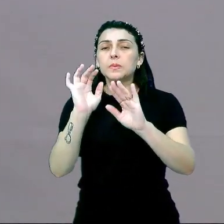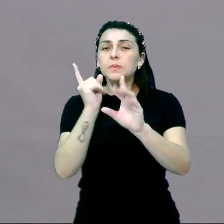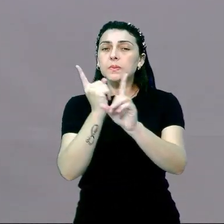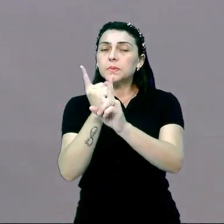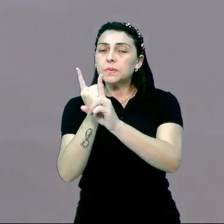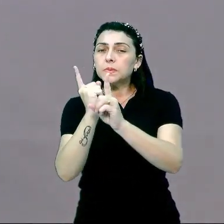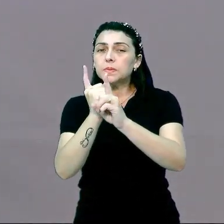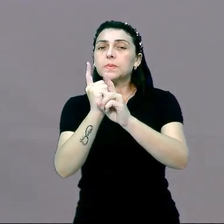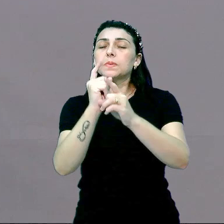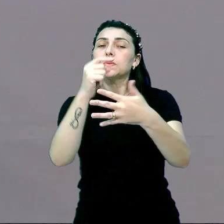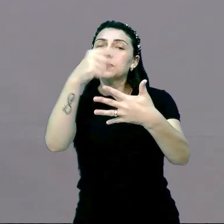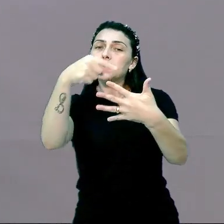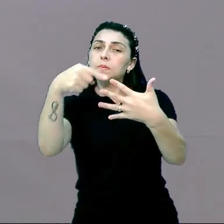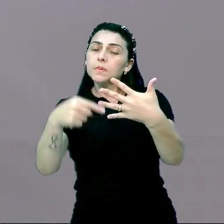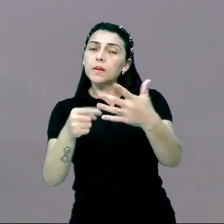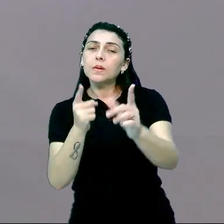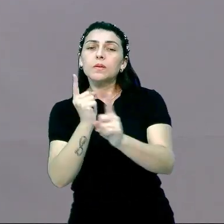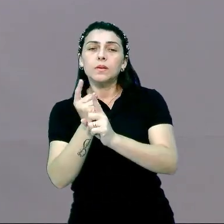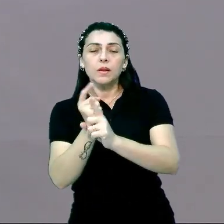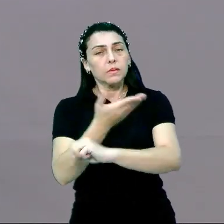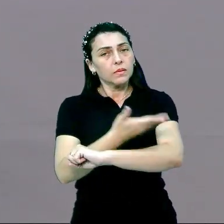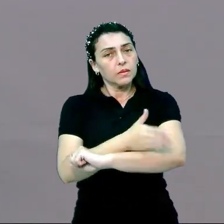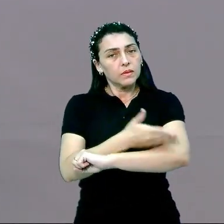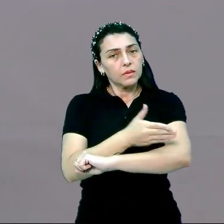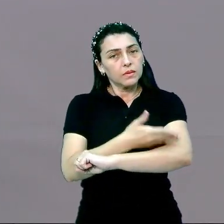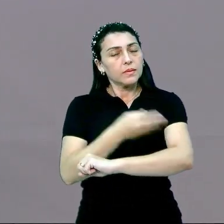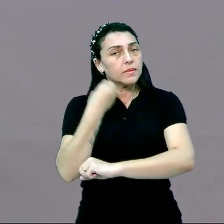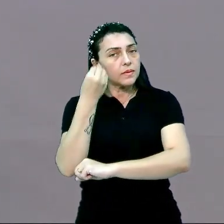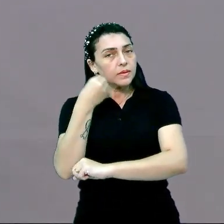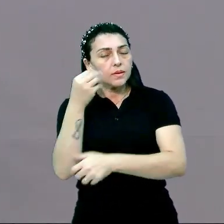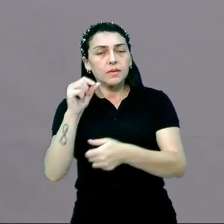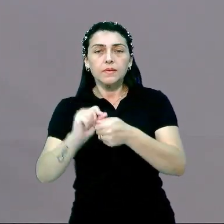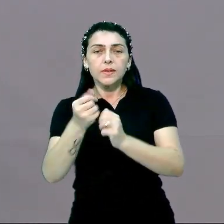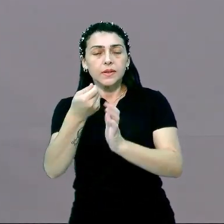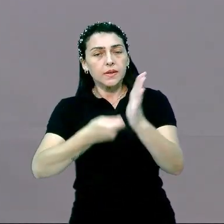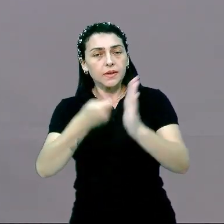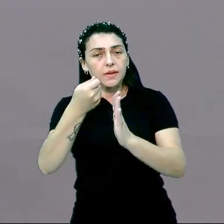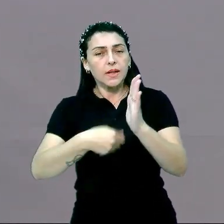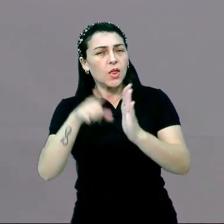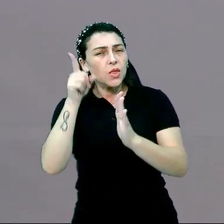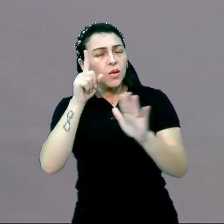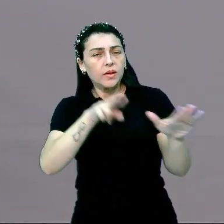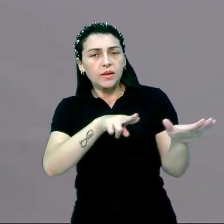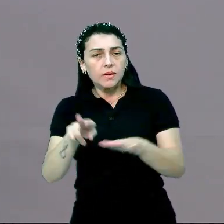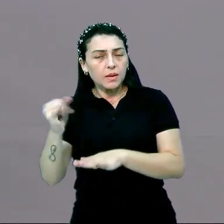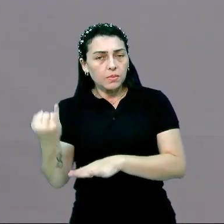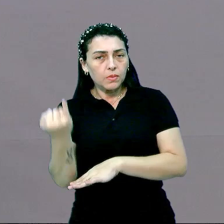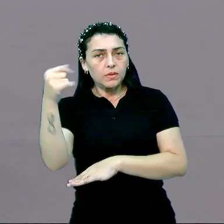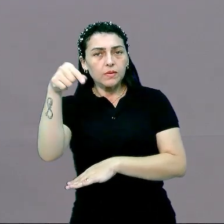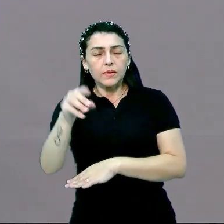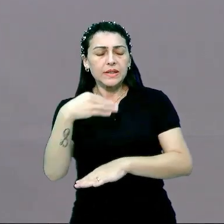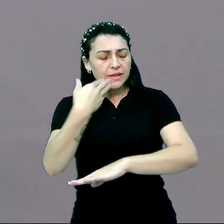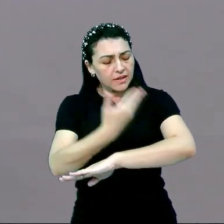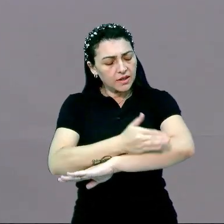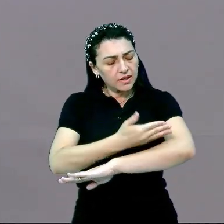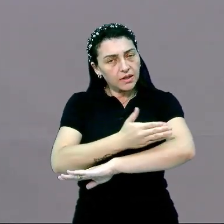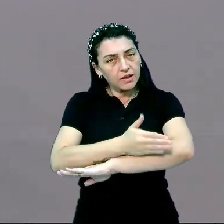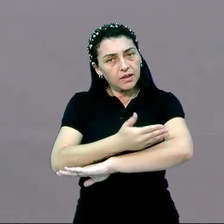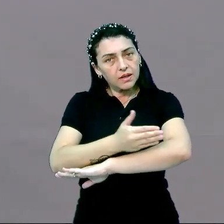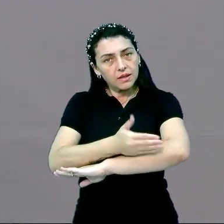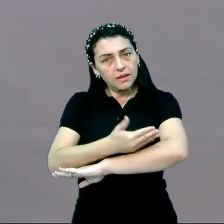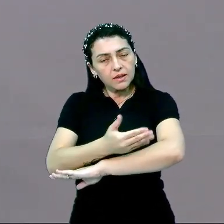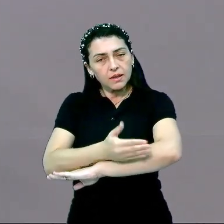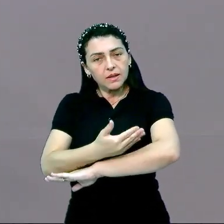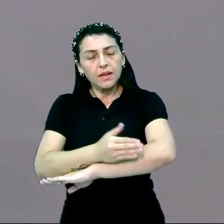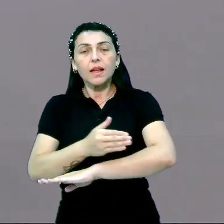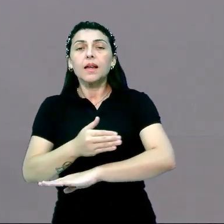mecanismos aí que vocês encontraram nessa, tentem exercitar. Tentem fazer redação toda semana, é importante que você treine, treine, treine.